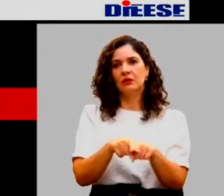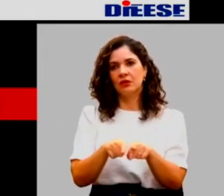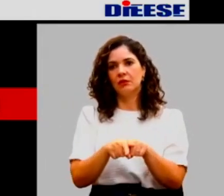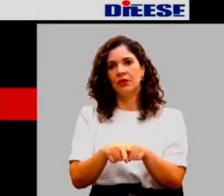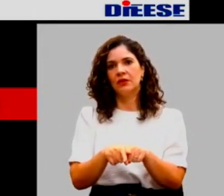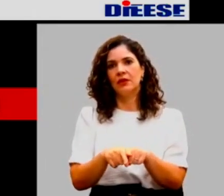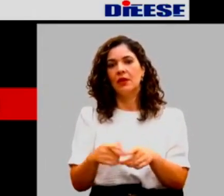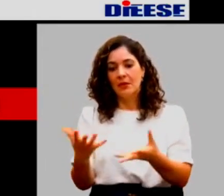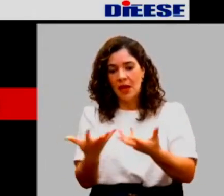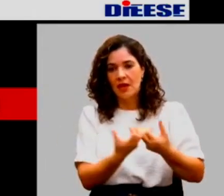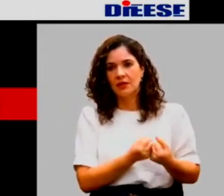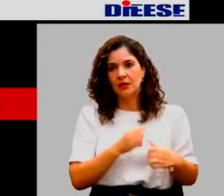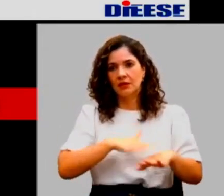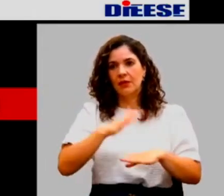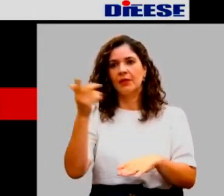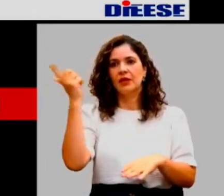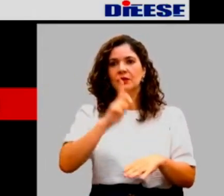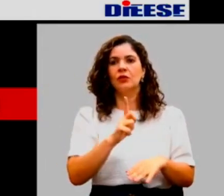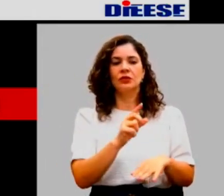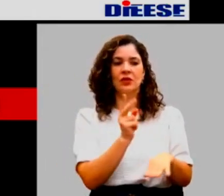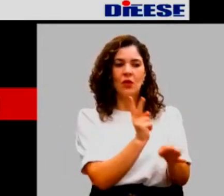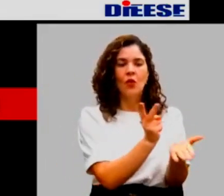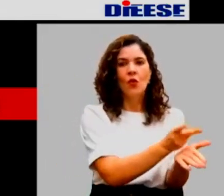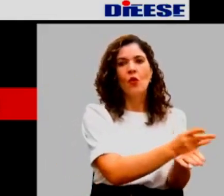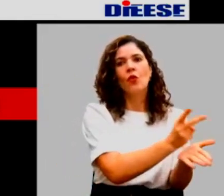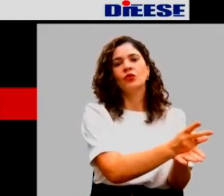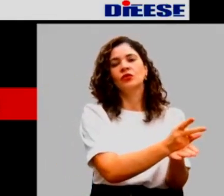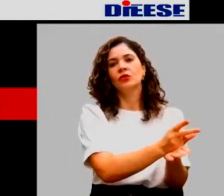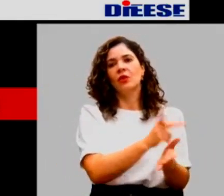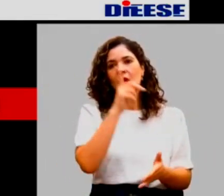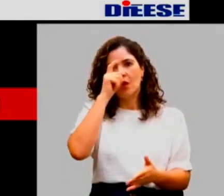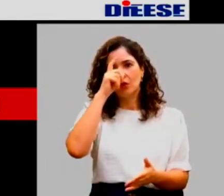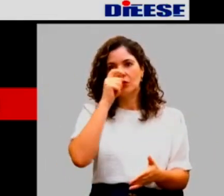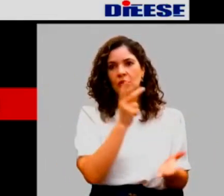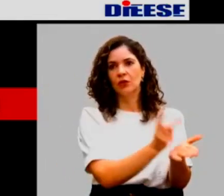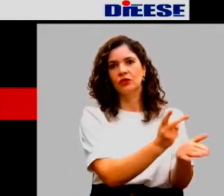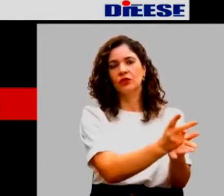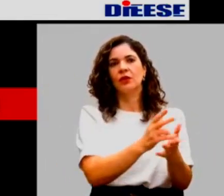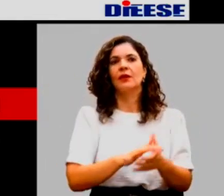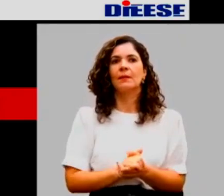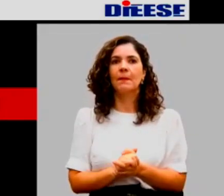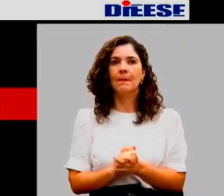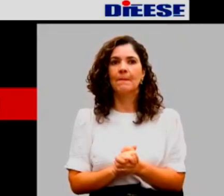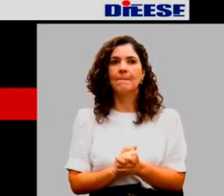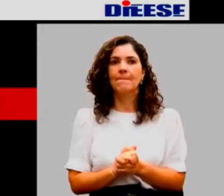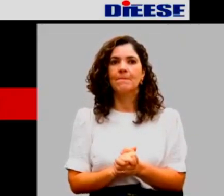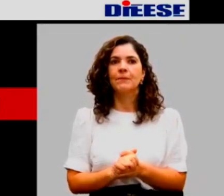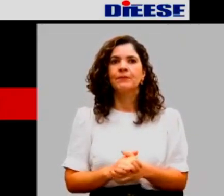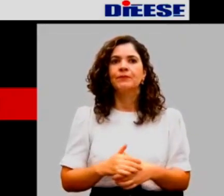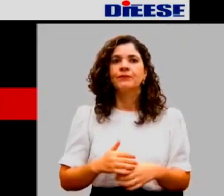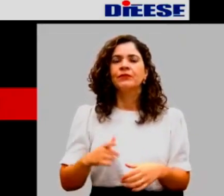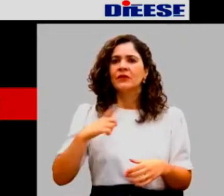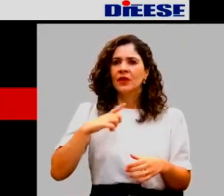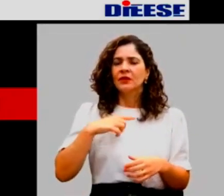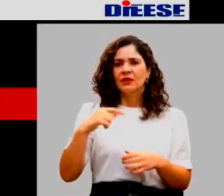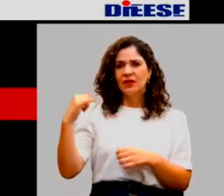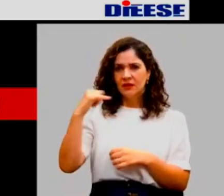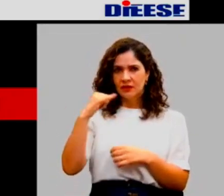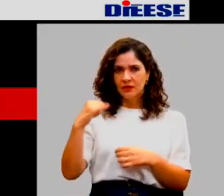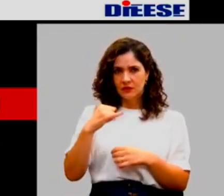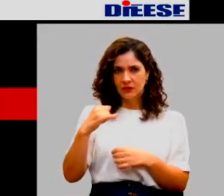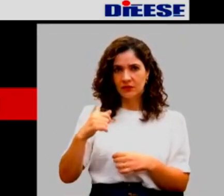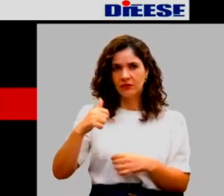e não precisa vir com essas tentativas de vender imóveis que não vão resolver problema nenhum né que se o déf de c e poucos mil como a deputada disse né